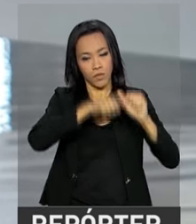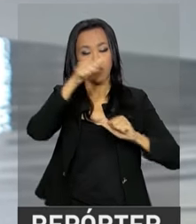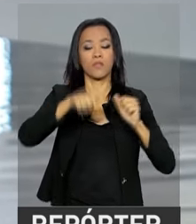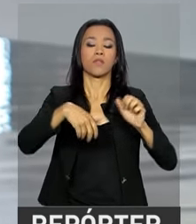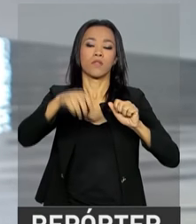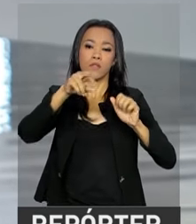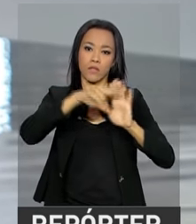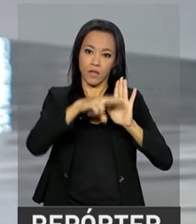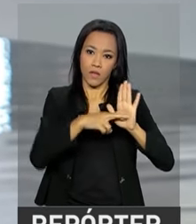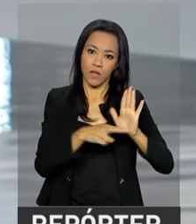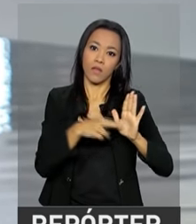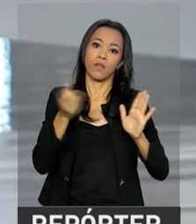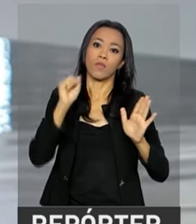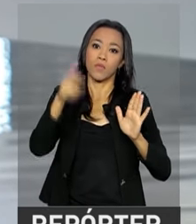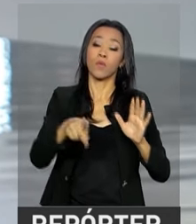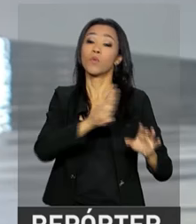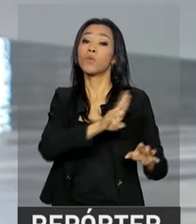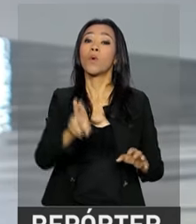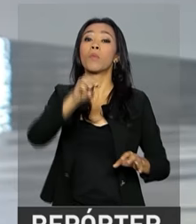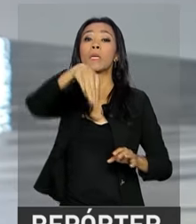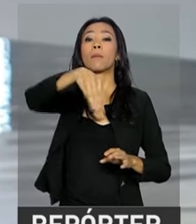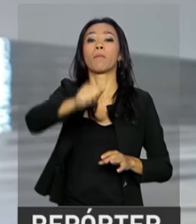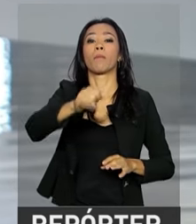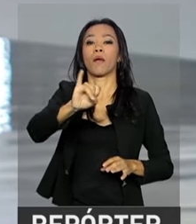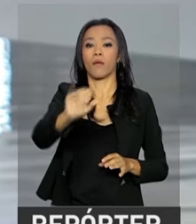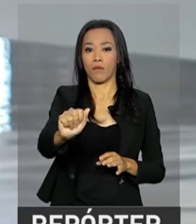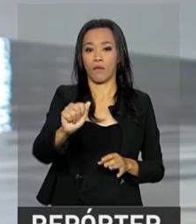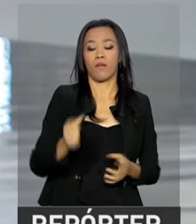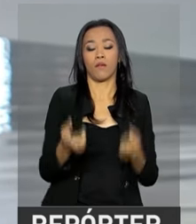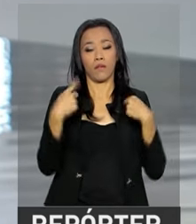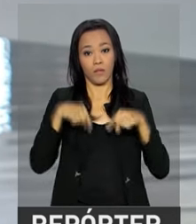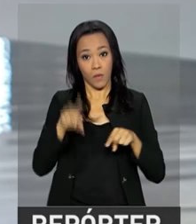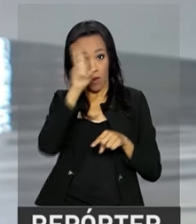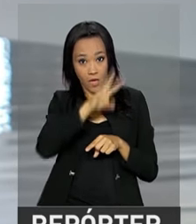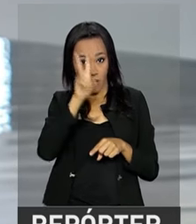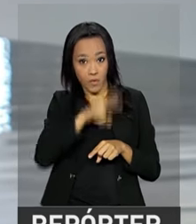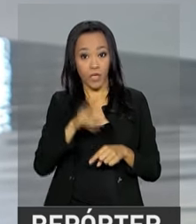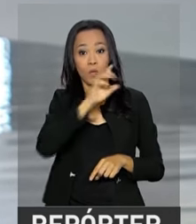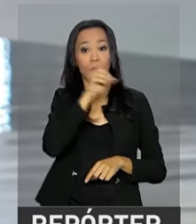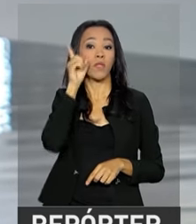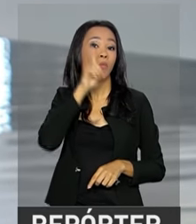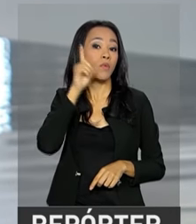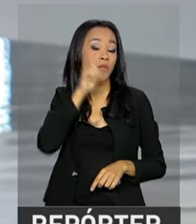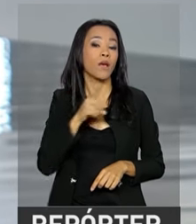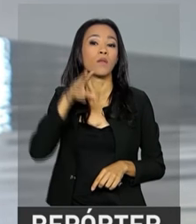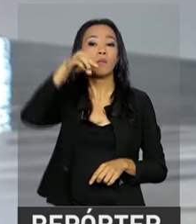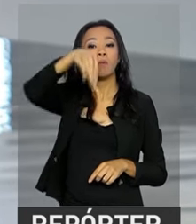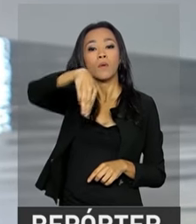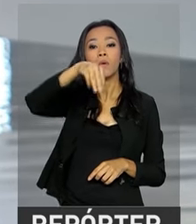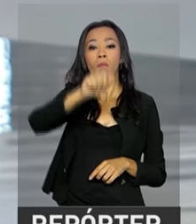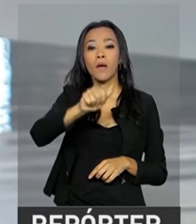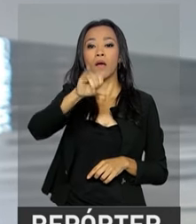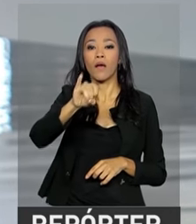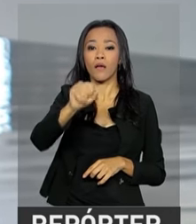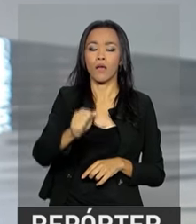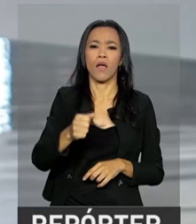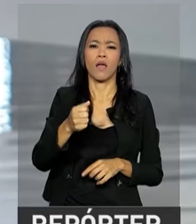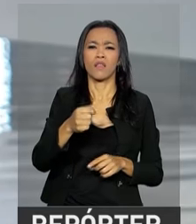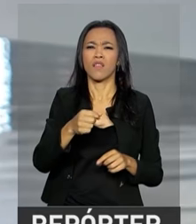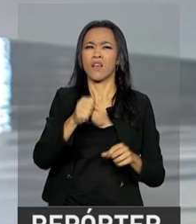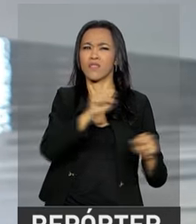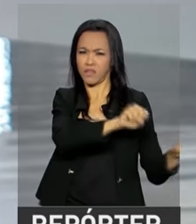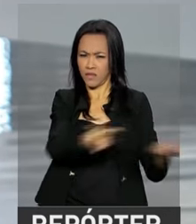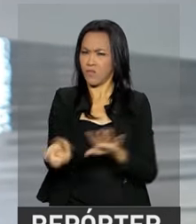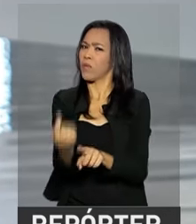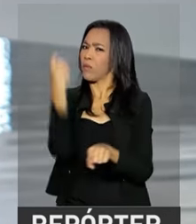o deputado arthur maia a gente lembra inclusive renata que o deputado arthur maia o relator ele anunciou na semana passada que